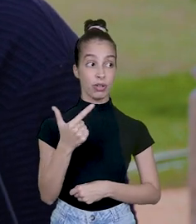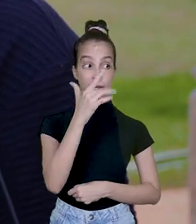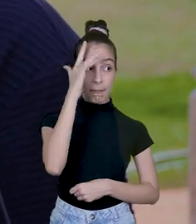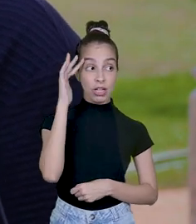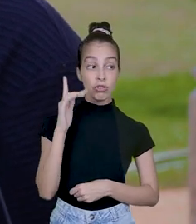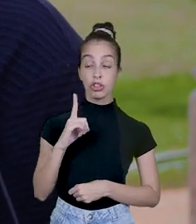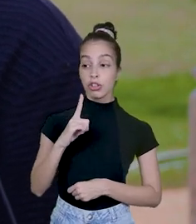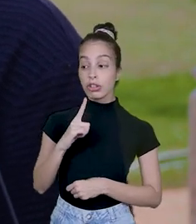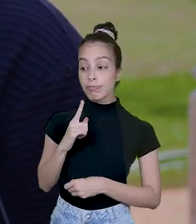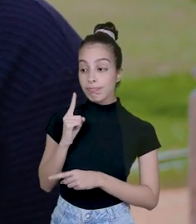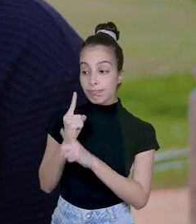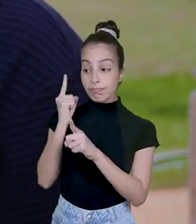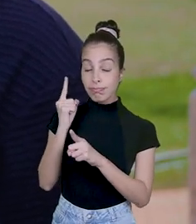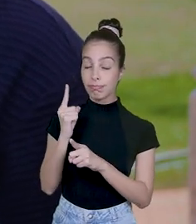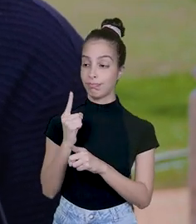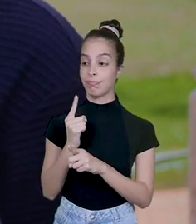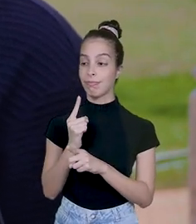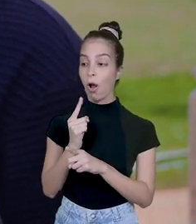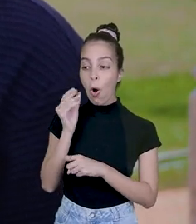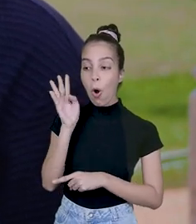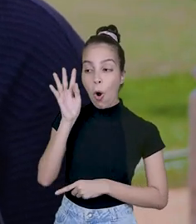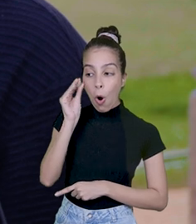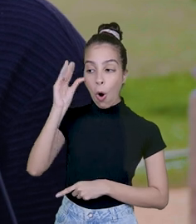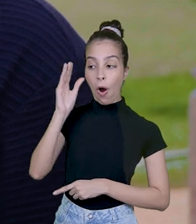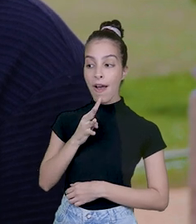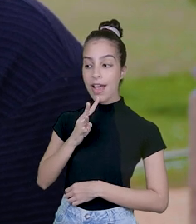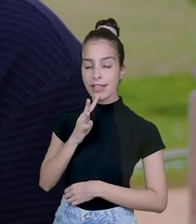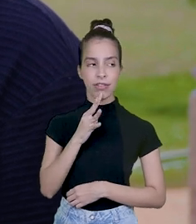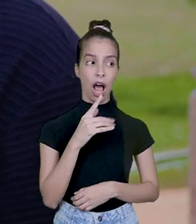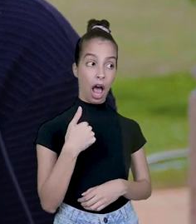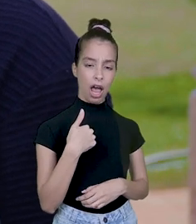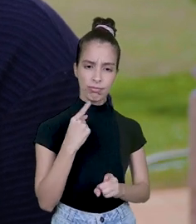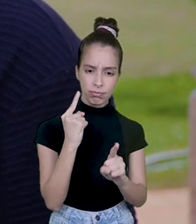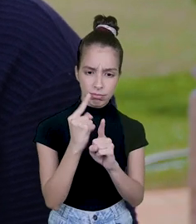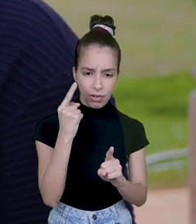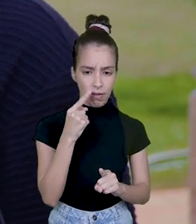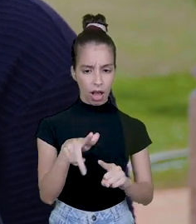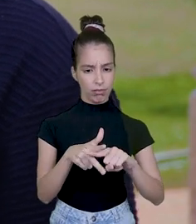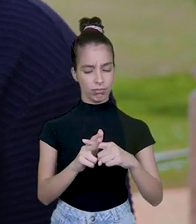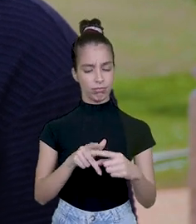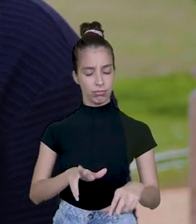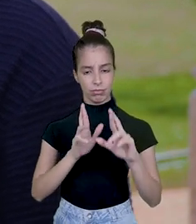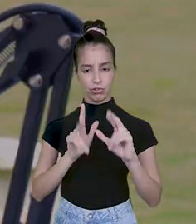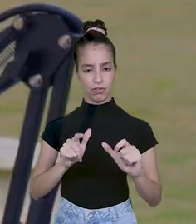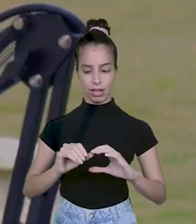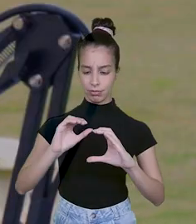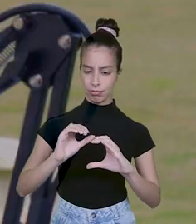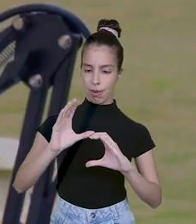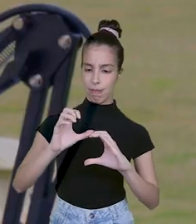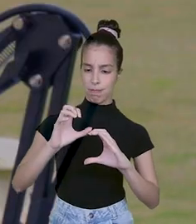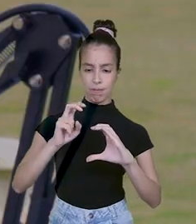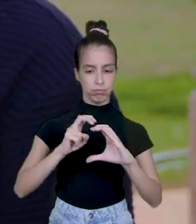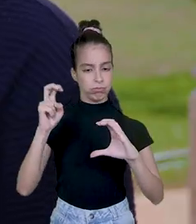tecnologia e lá naquela hora eu vi que já era uma ferramenta extraordinária e diferenciada de tudo que eu já tinha utilizado Uhum E